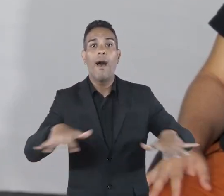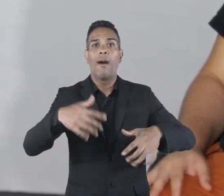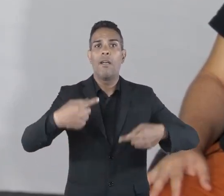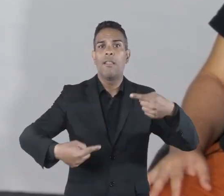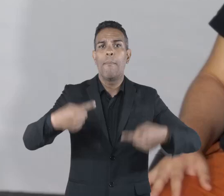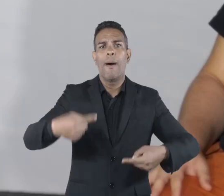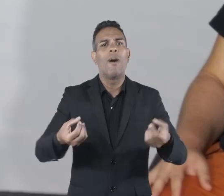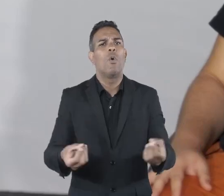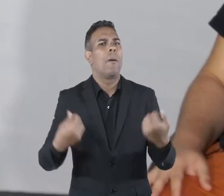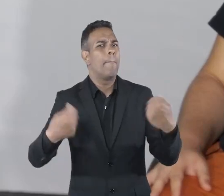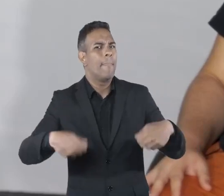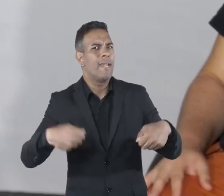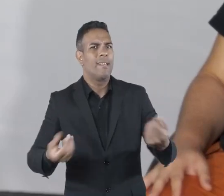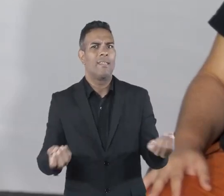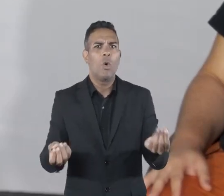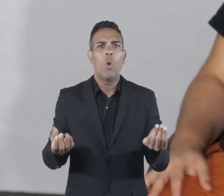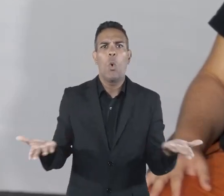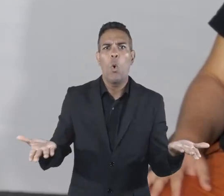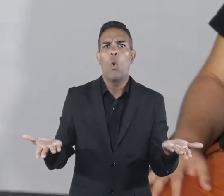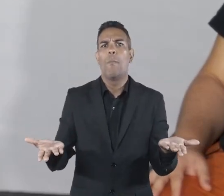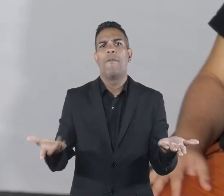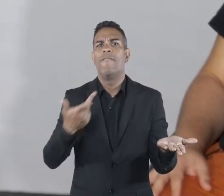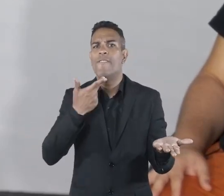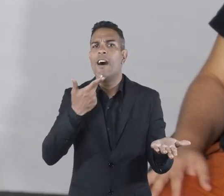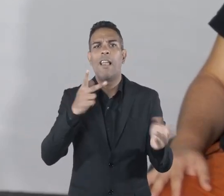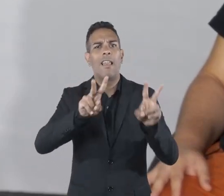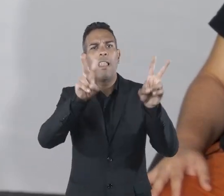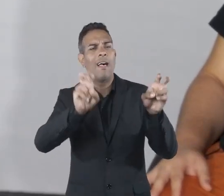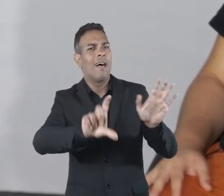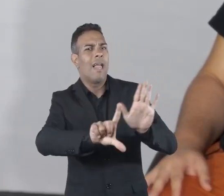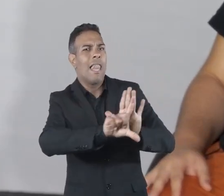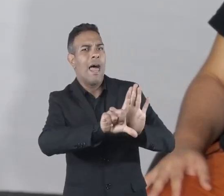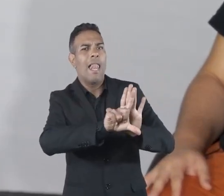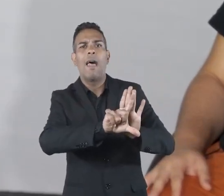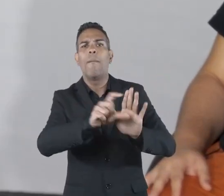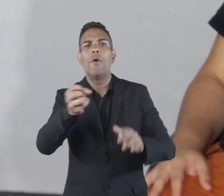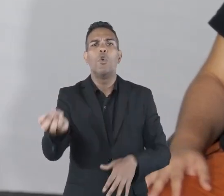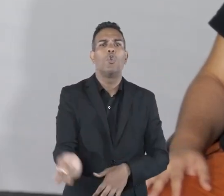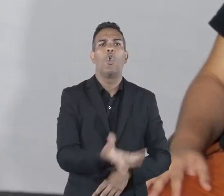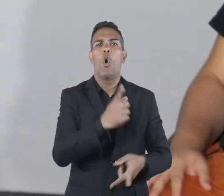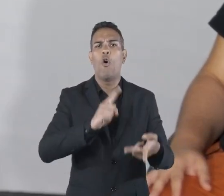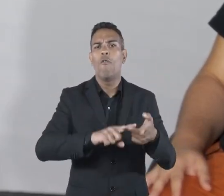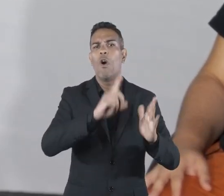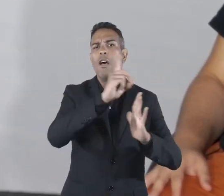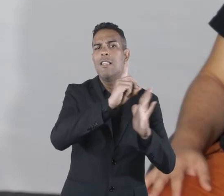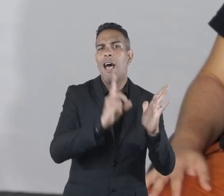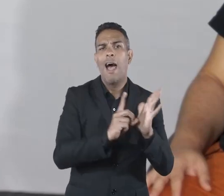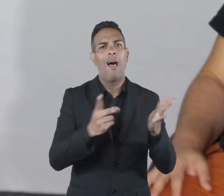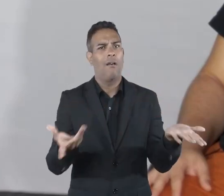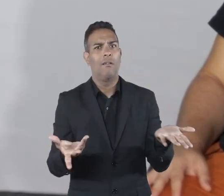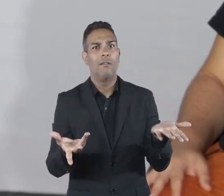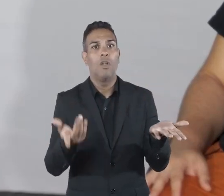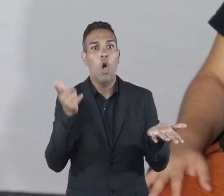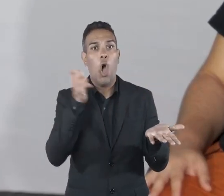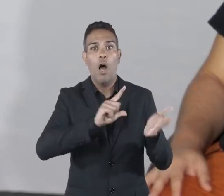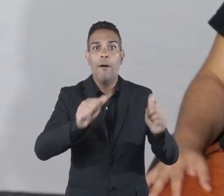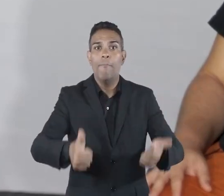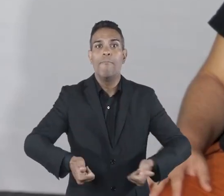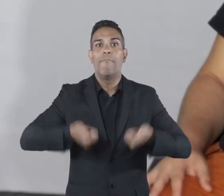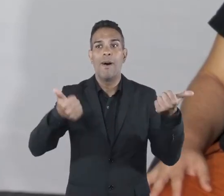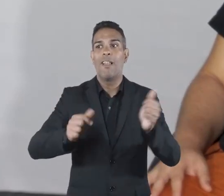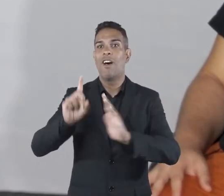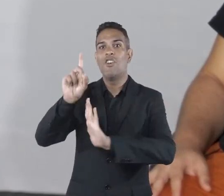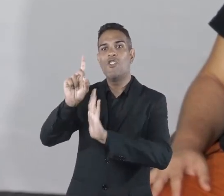esses espaços são espaços de debate sobre o que precisa. O FUNACERA é mais para falar sobre lei, sobre o que precisa atualizar, o decreto que precisa,